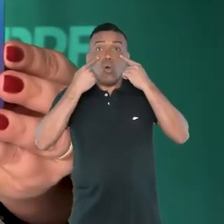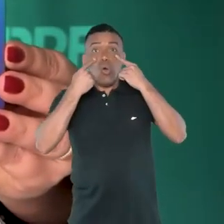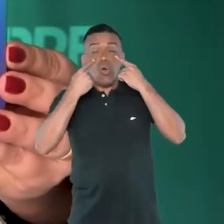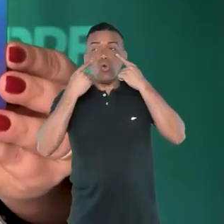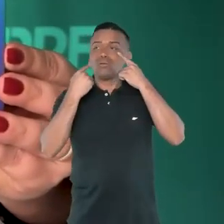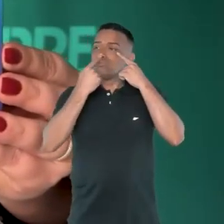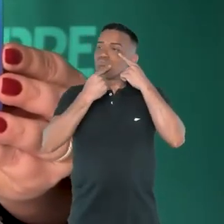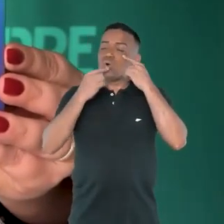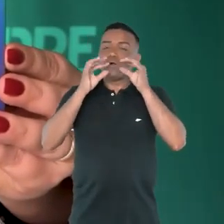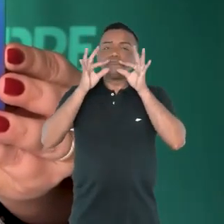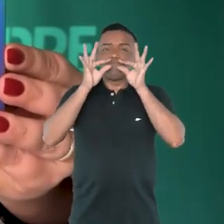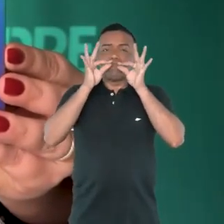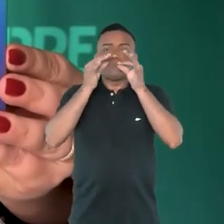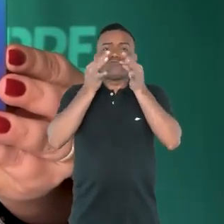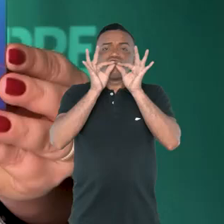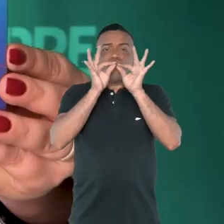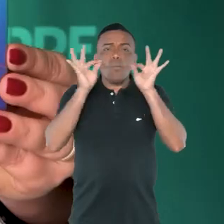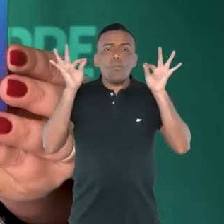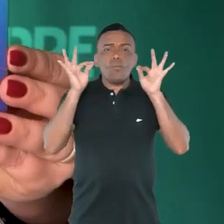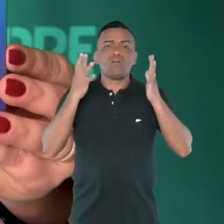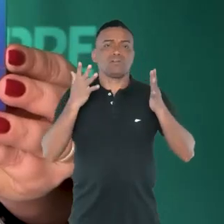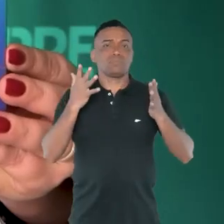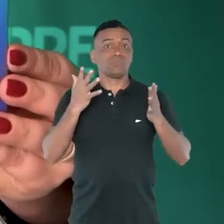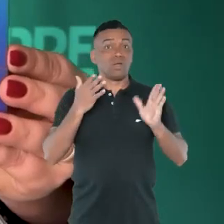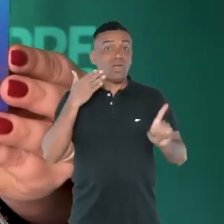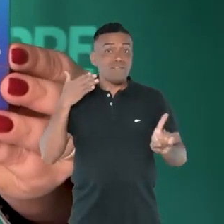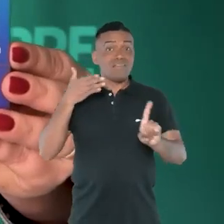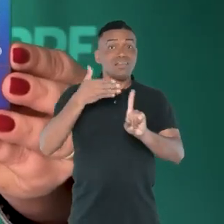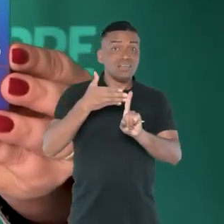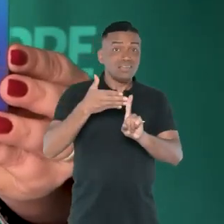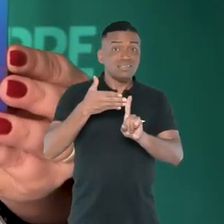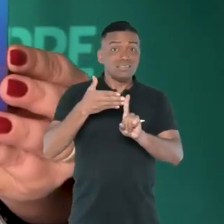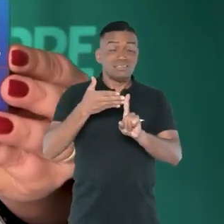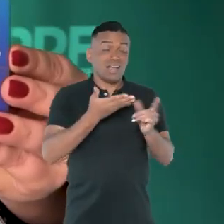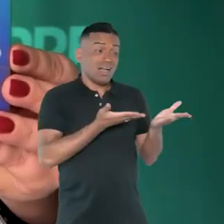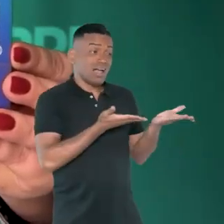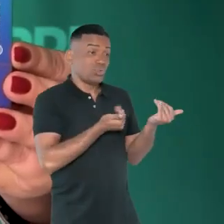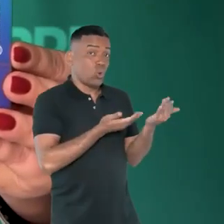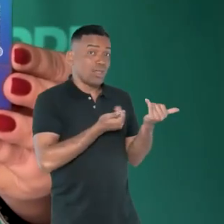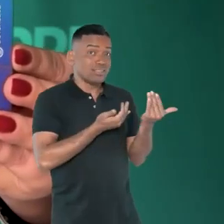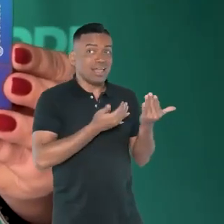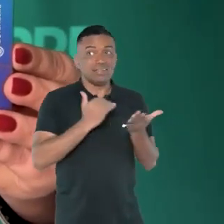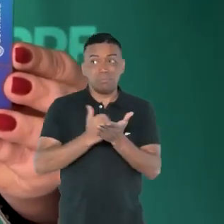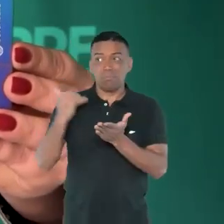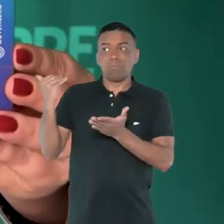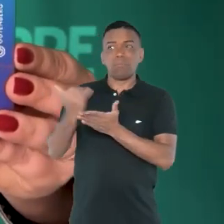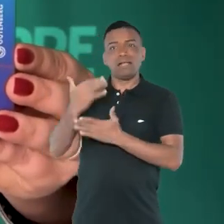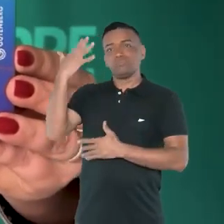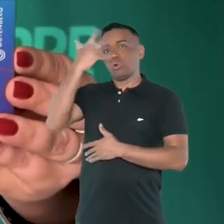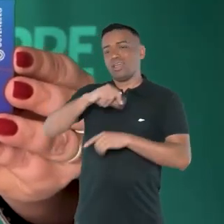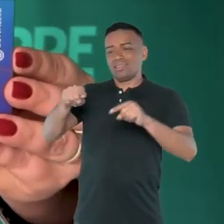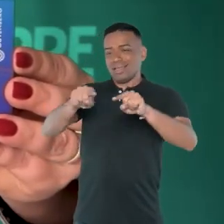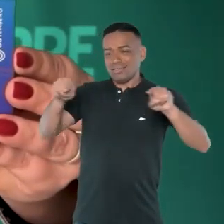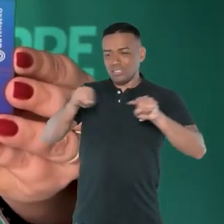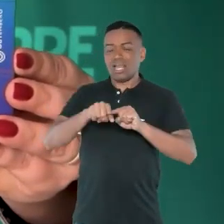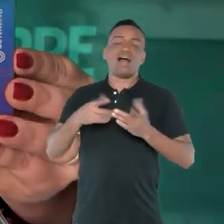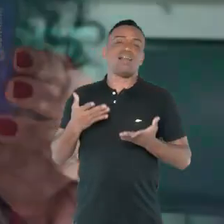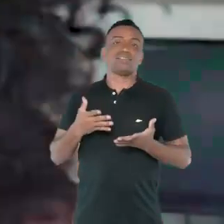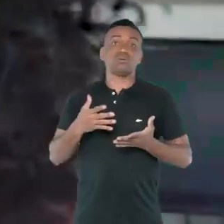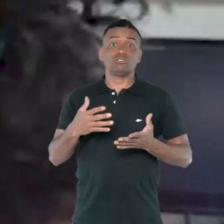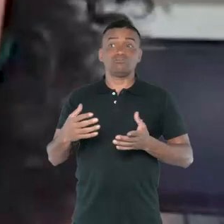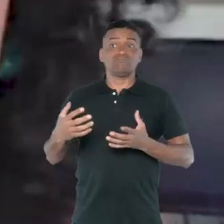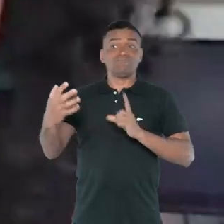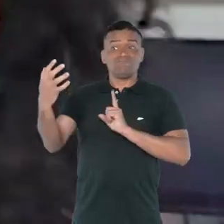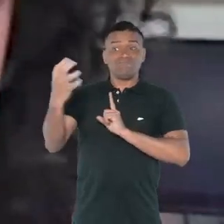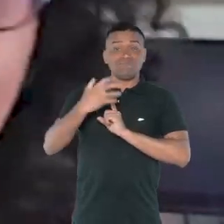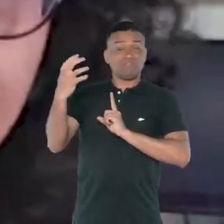queria ter aquela cor de pele, eu queria ter aqueles olhos, aquela boca mais fina. Então, todo esse referencial do que era ser a adolescente,